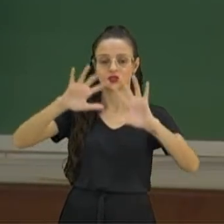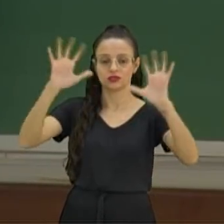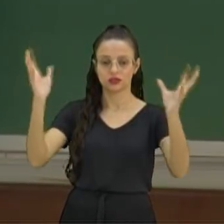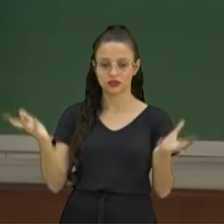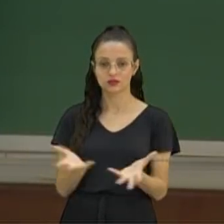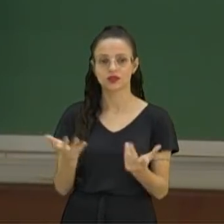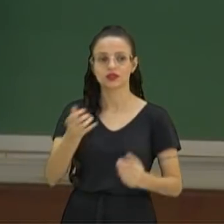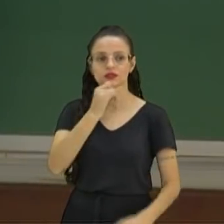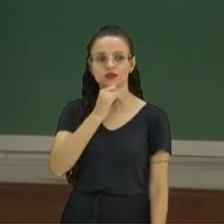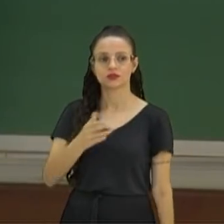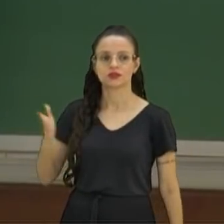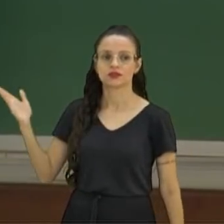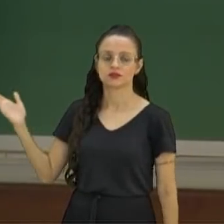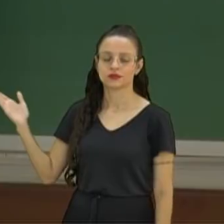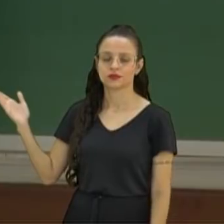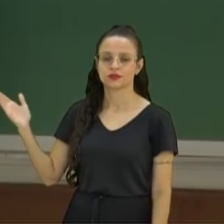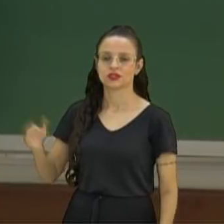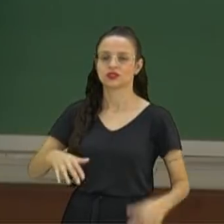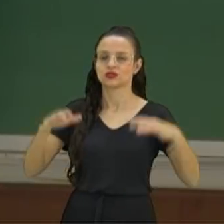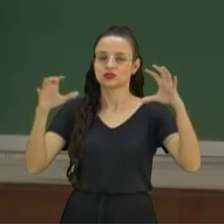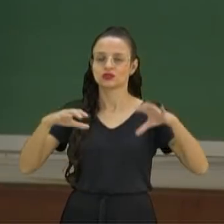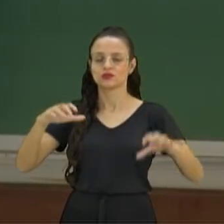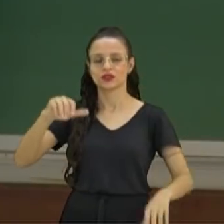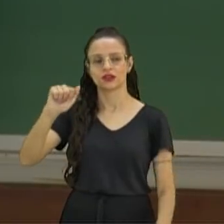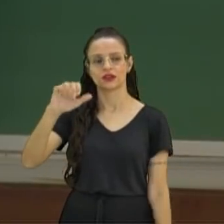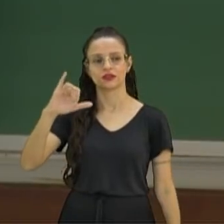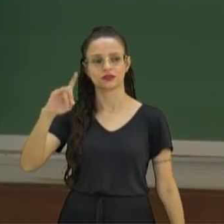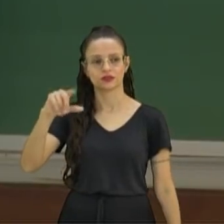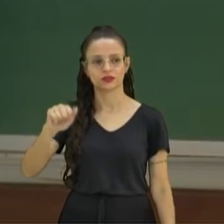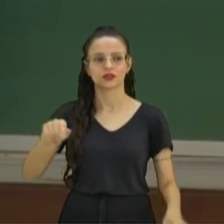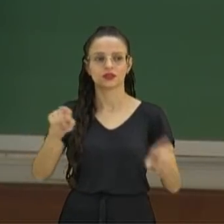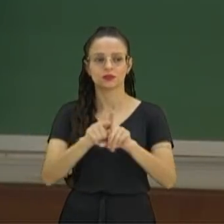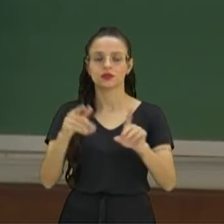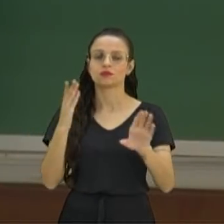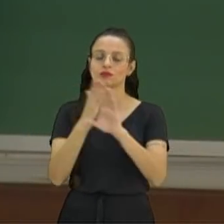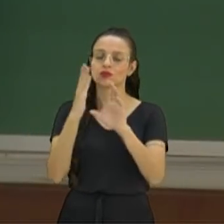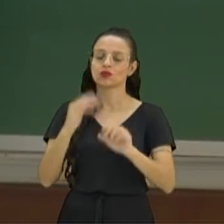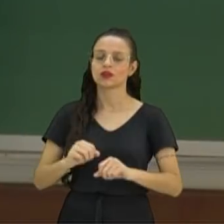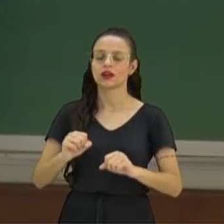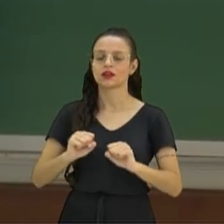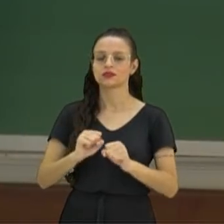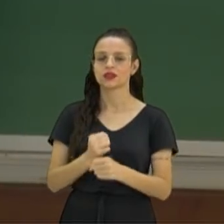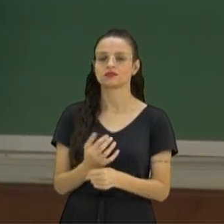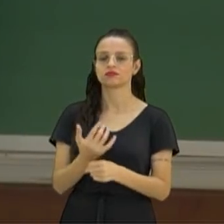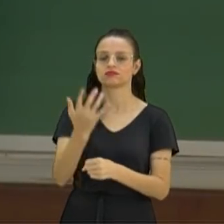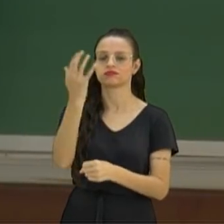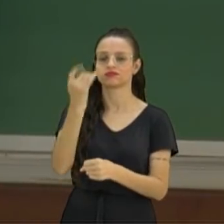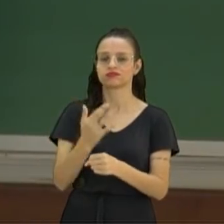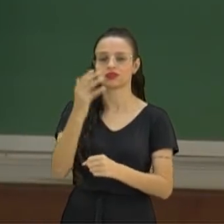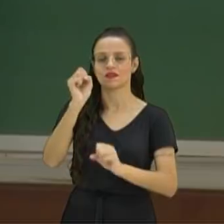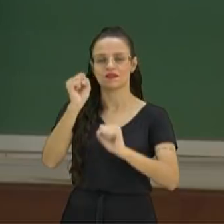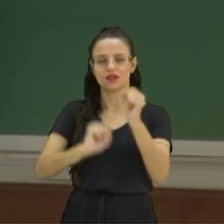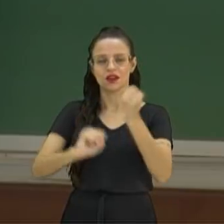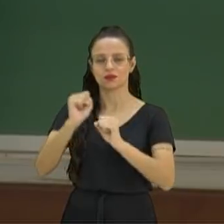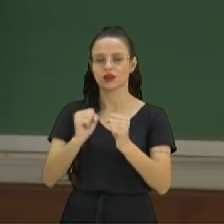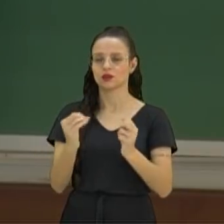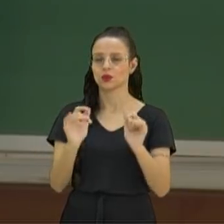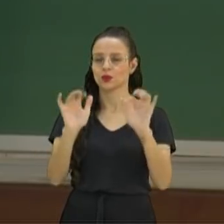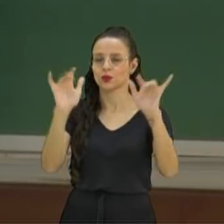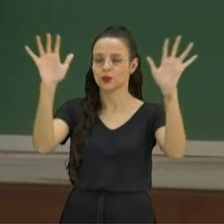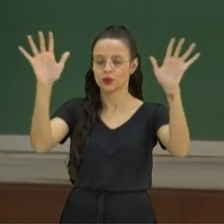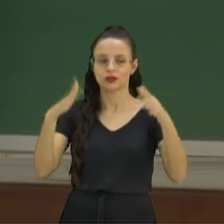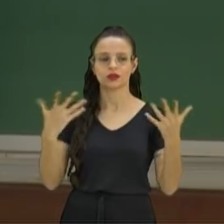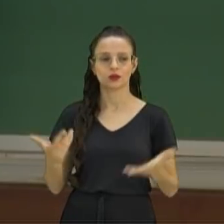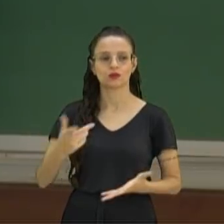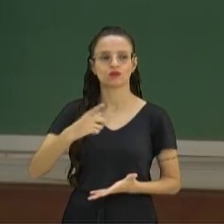no nosso desenho da formação da chuva ácida, a partir dos poluentes que são lançados pelas fábricas. Então eu vou ter ali